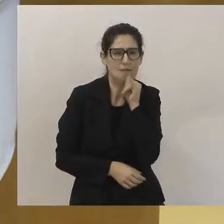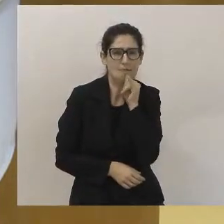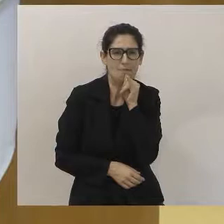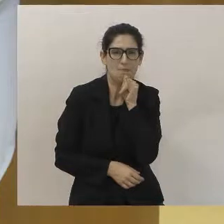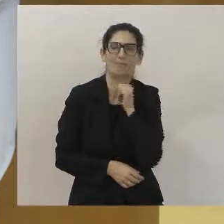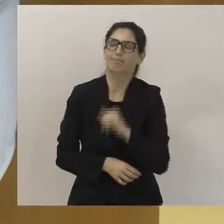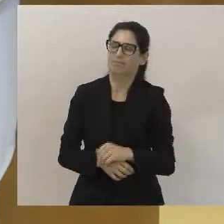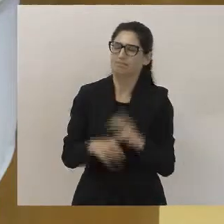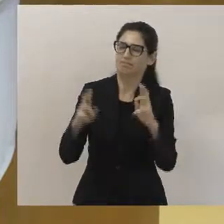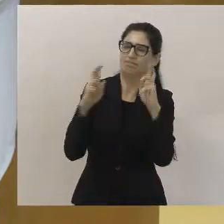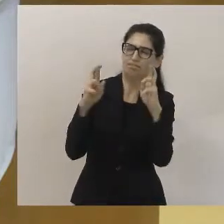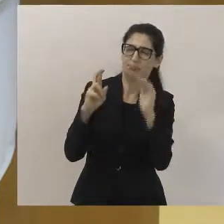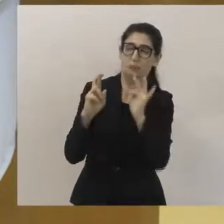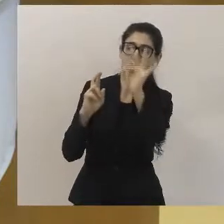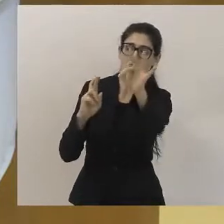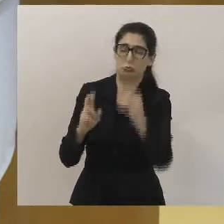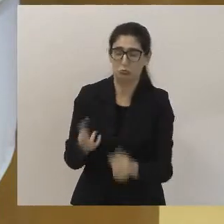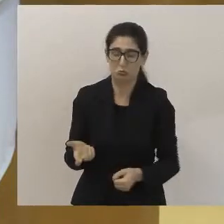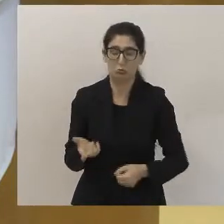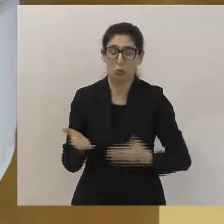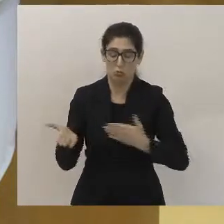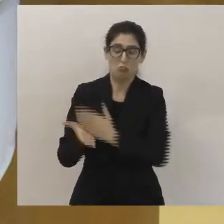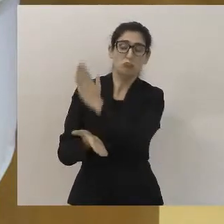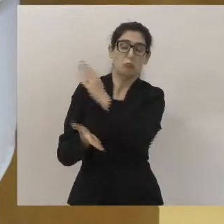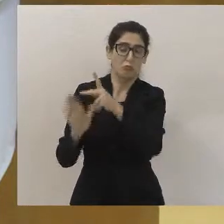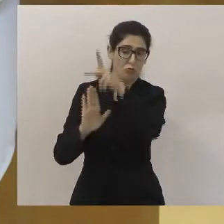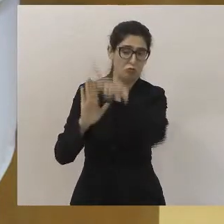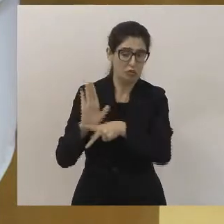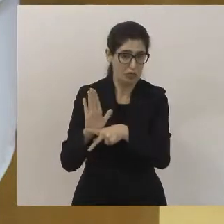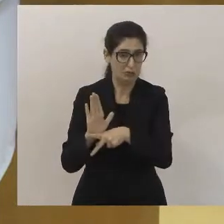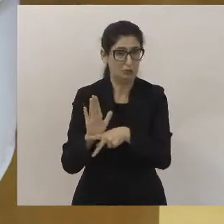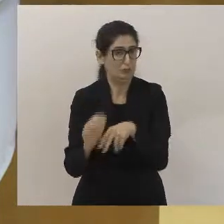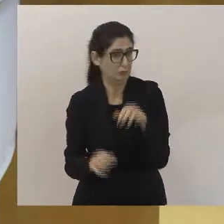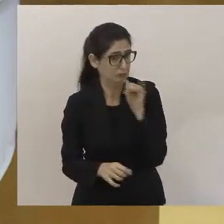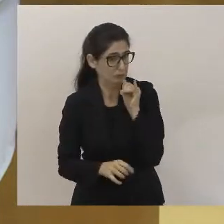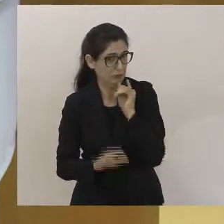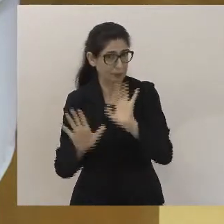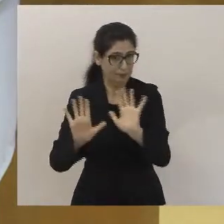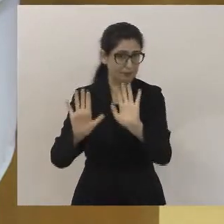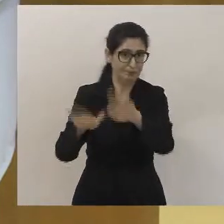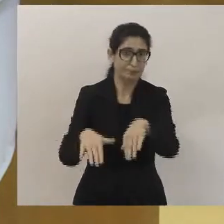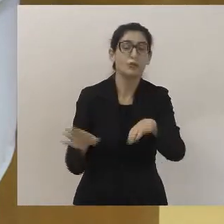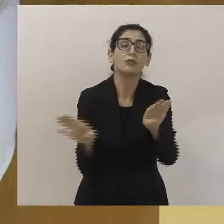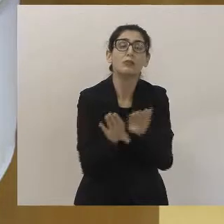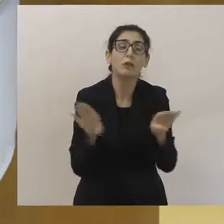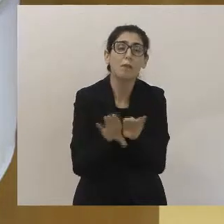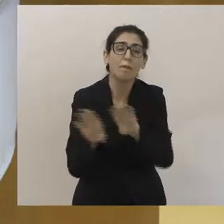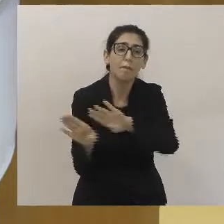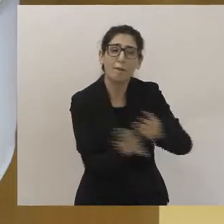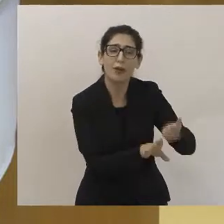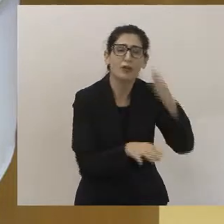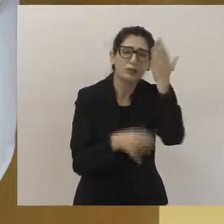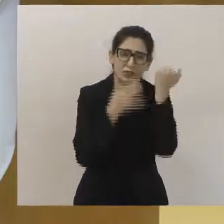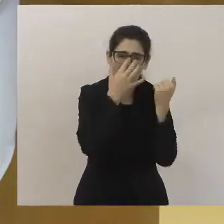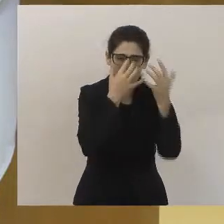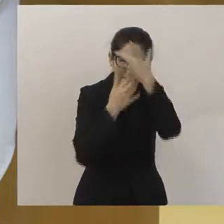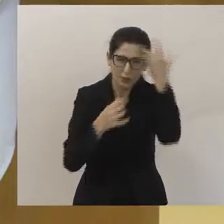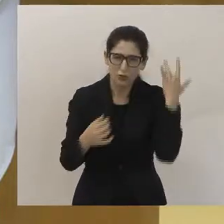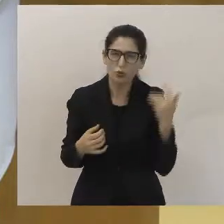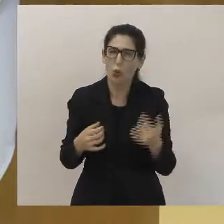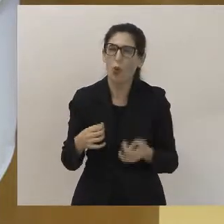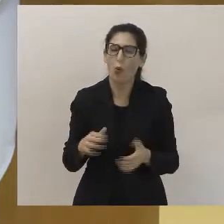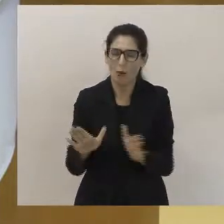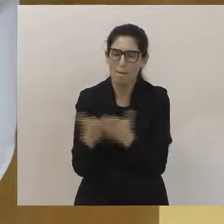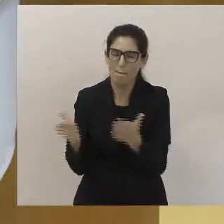esse projeto está sendo melhorado verdade também citou aqui com os moradores de rua e ficam ali principalmente no entorno do mercadão a gente